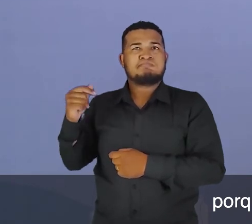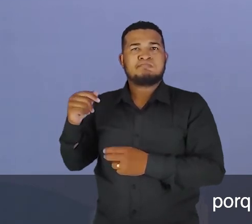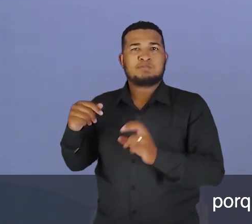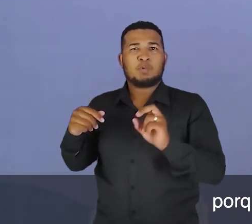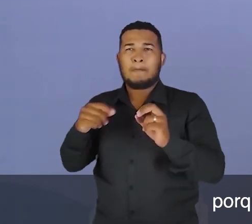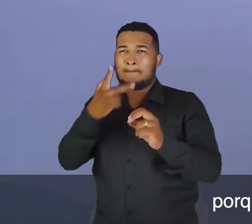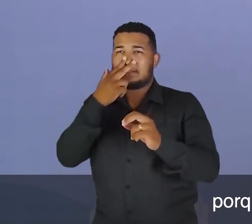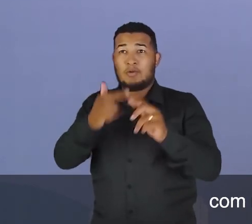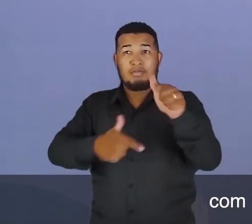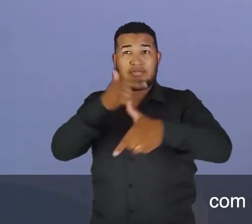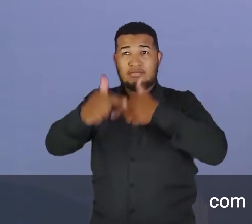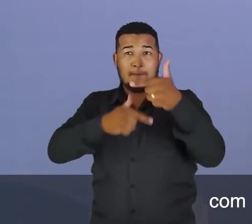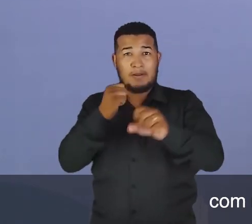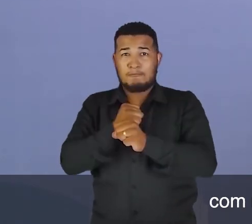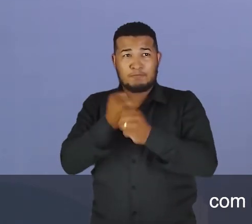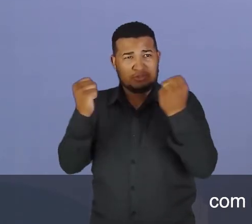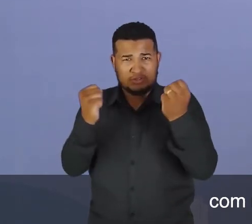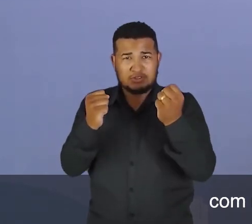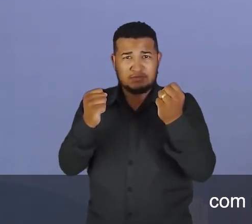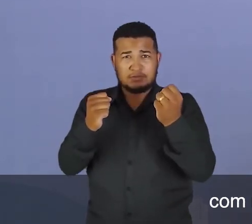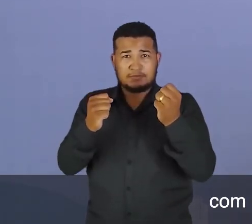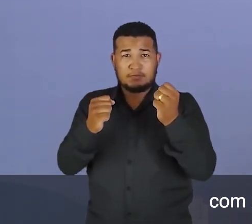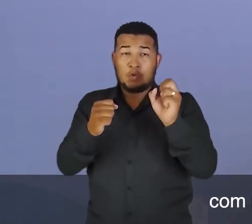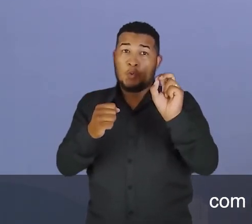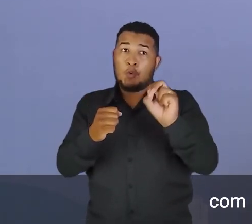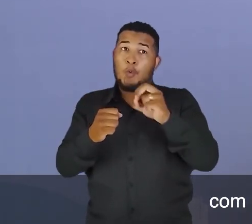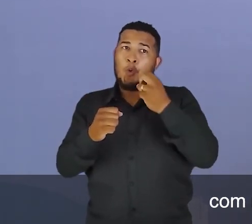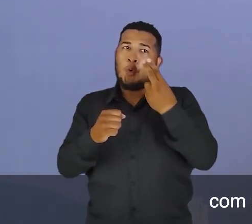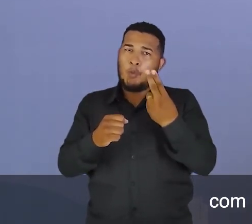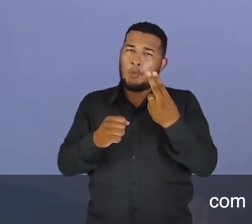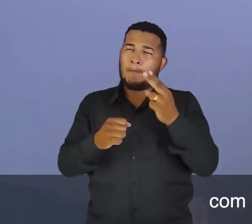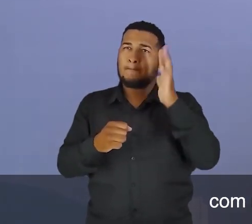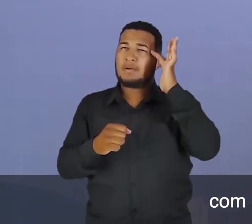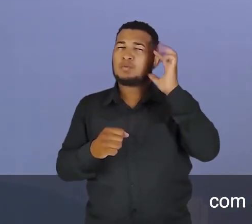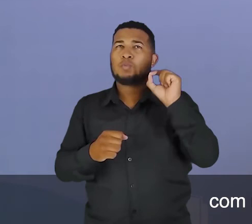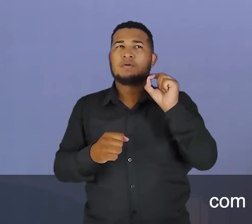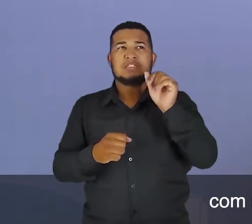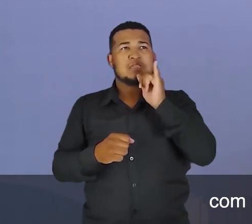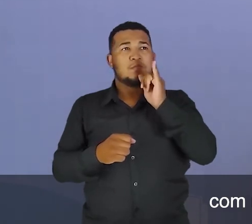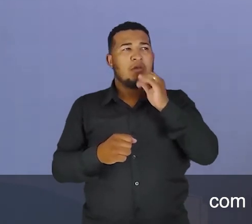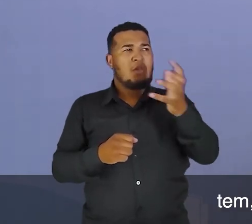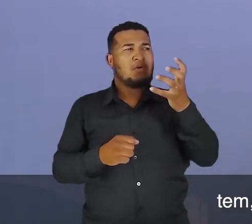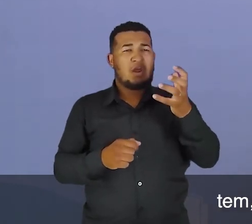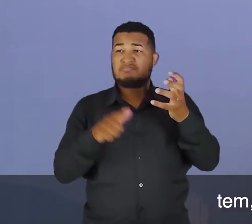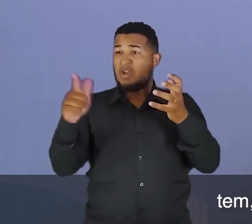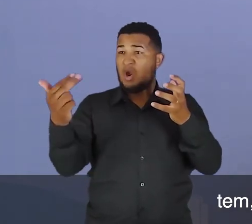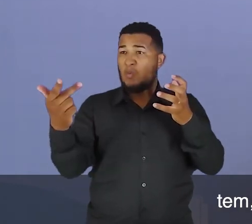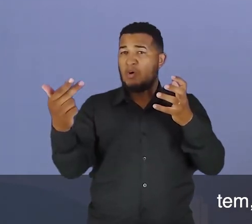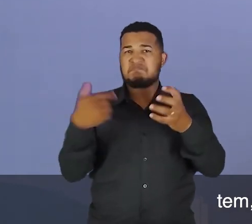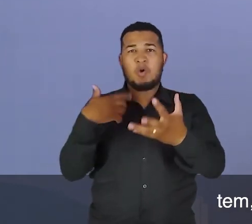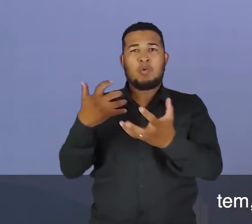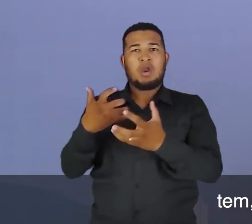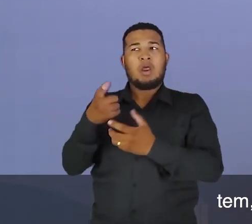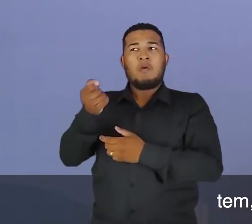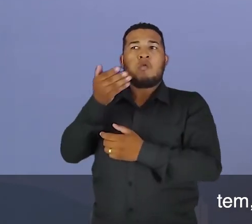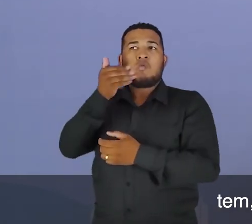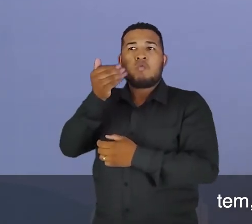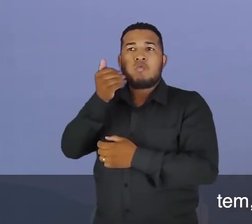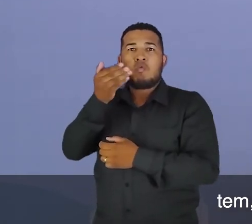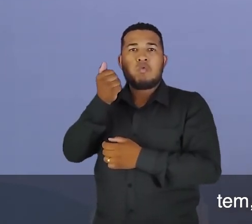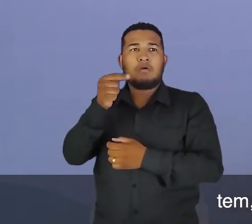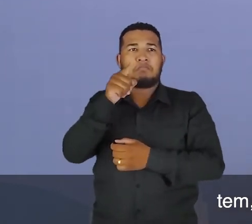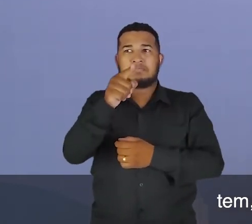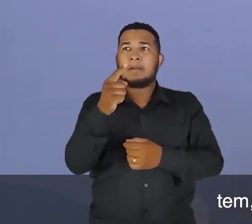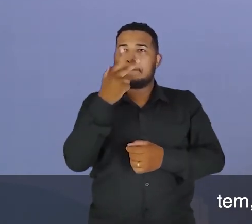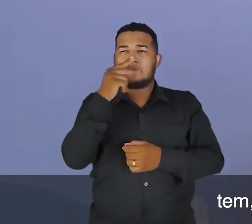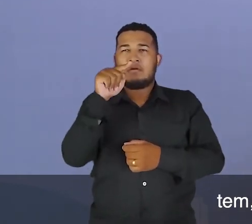não consigo trabalhar com o meu aparelho? Ou o raciocínio é, eu quero porque o meu colega tem. Eu quero porque o meu